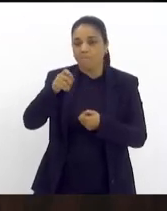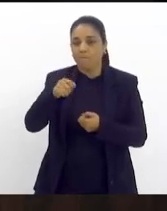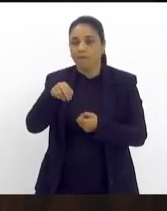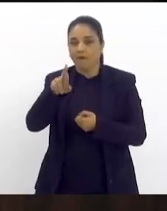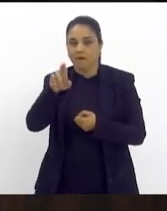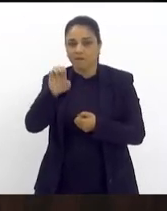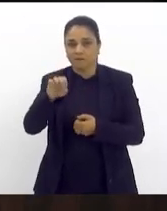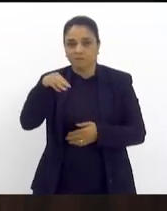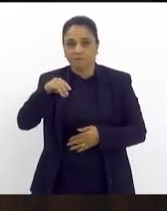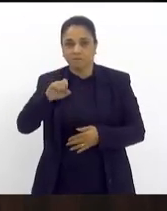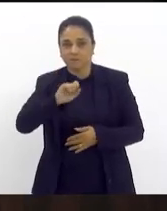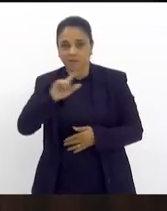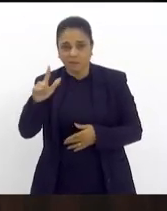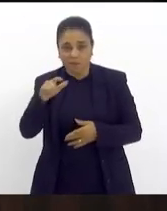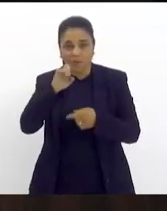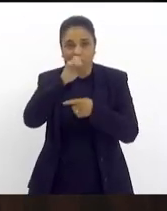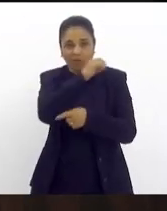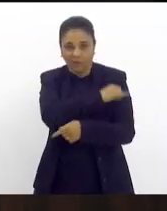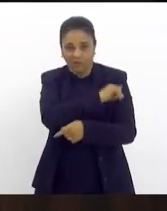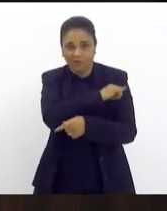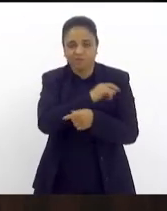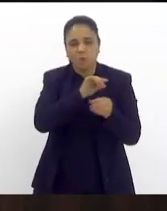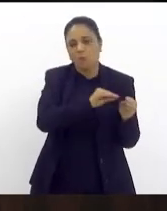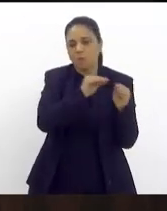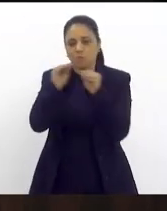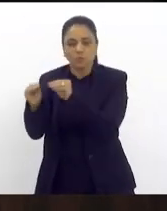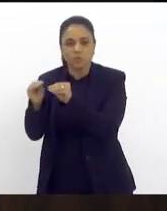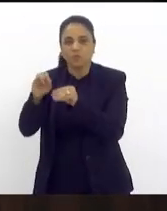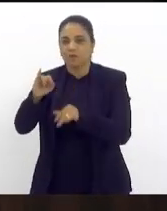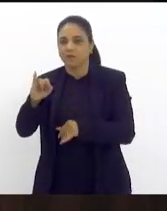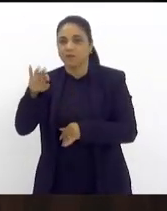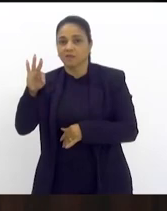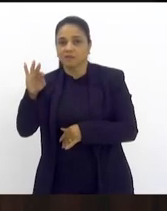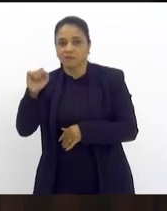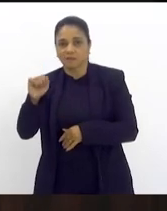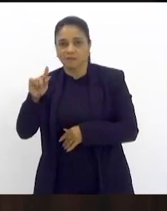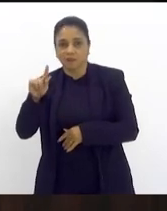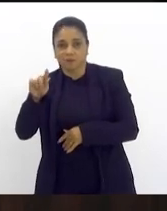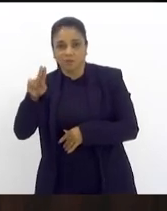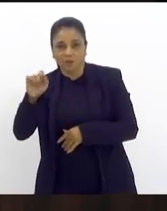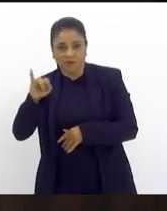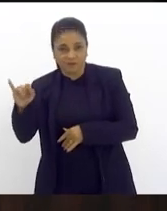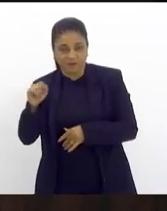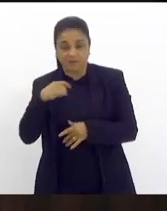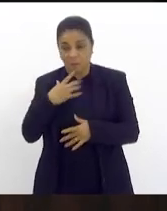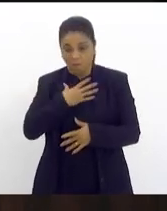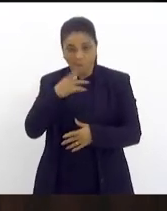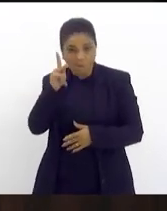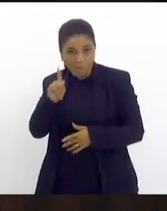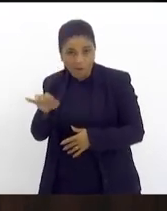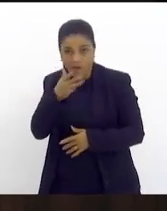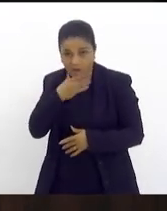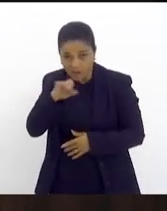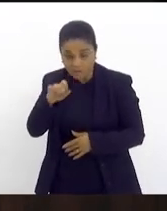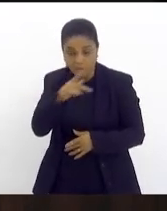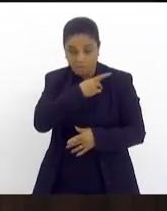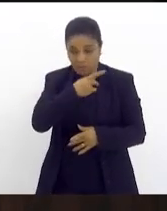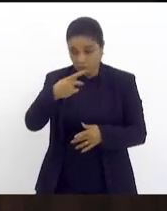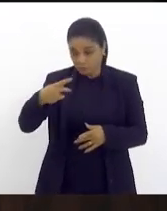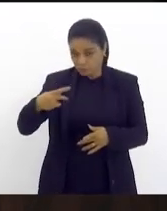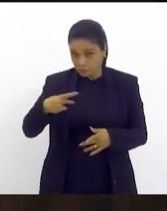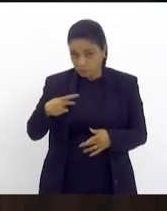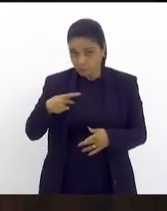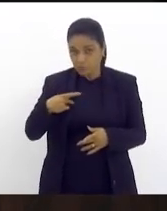mudou com a família para Itaguaí, na ocasião em que seu pai foi direcionado como pastor